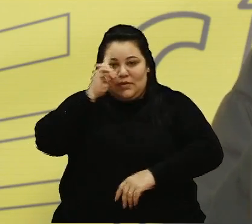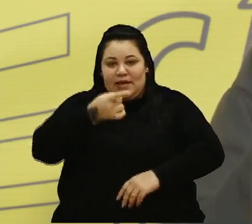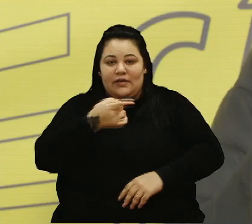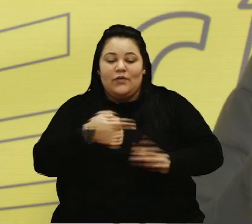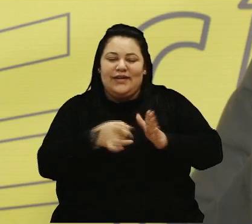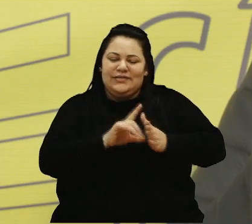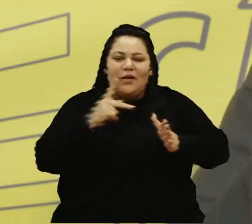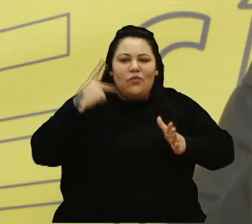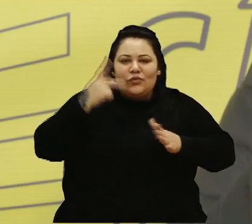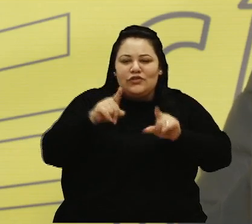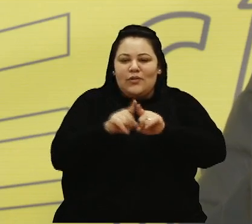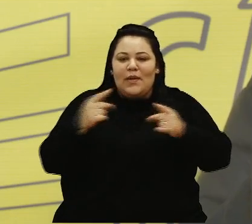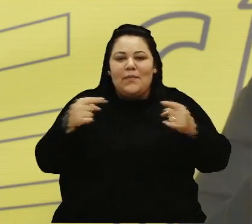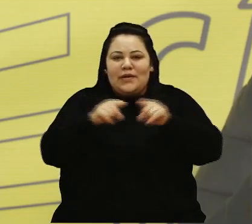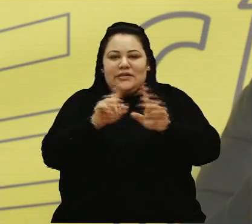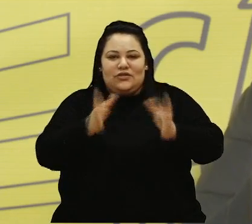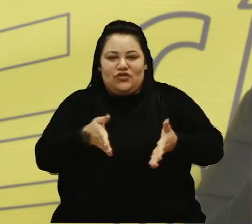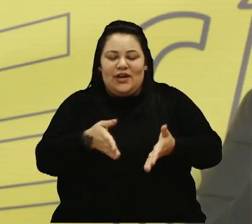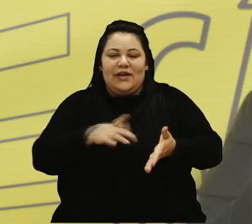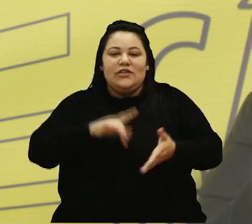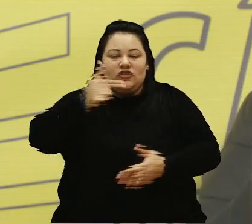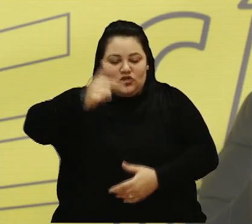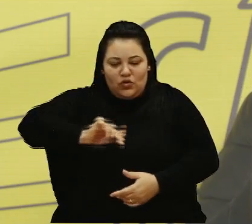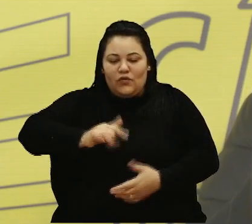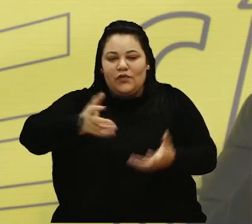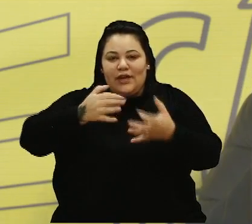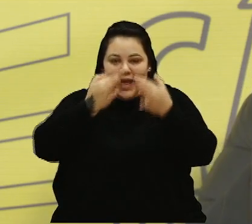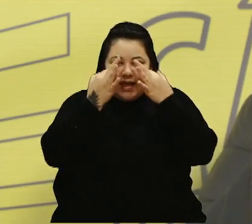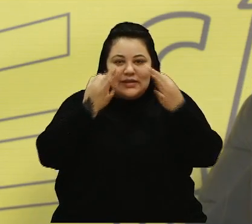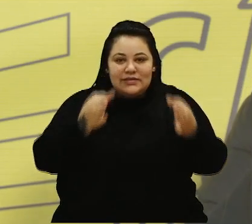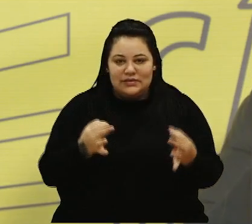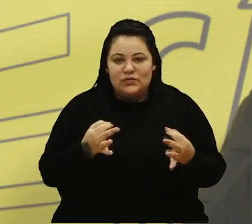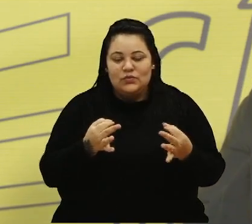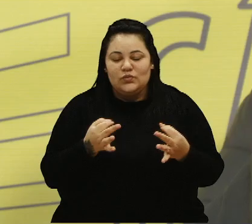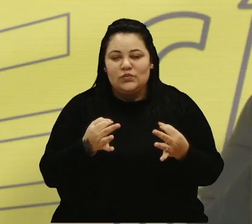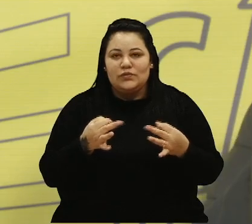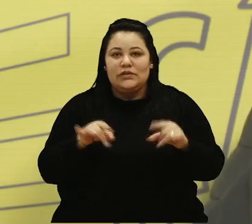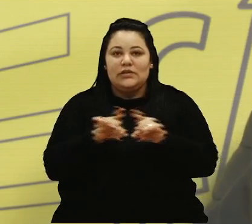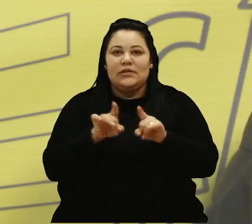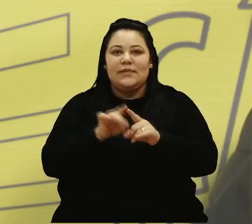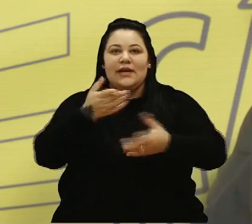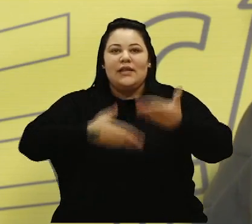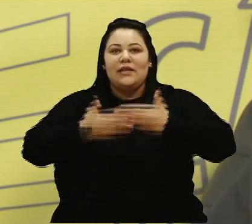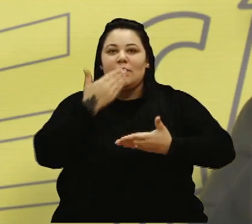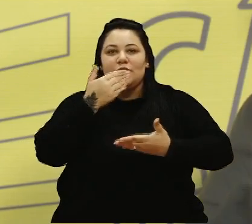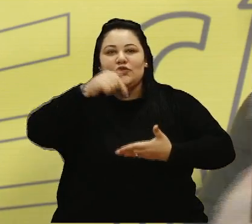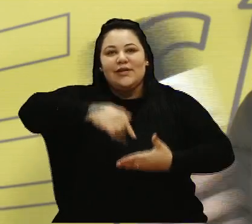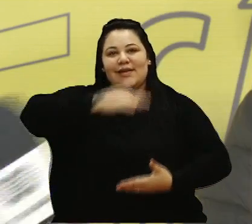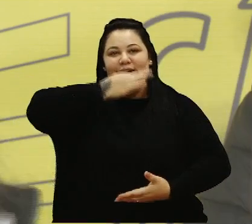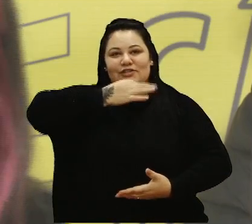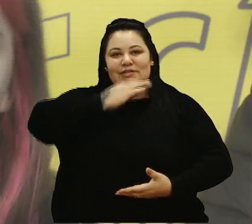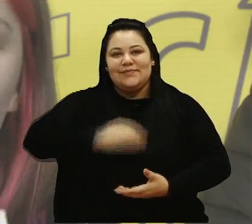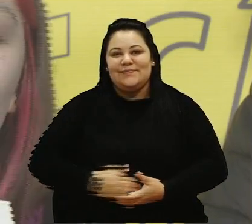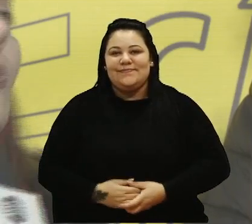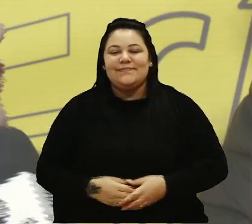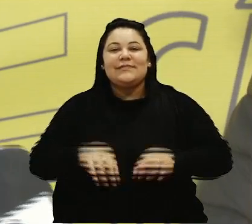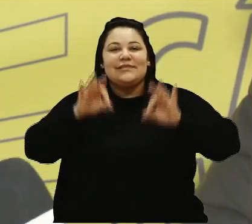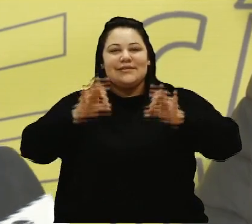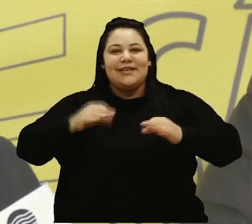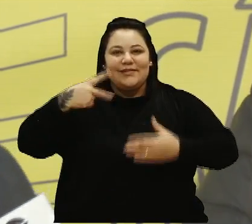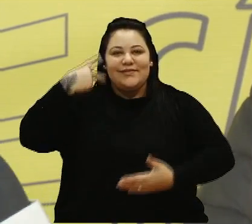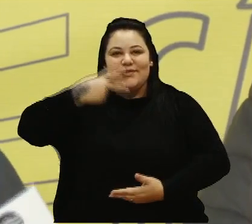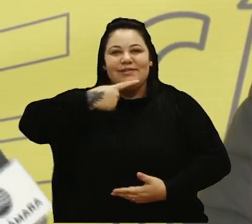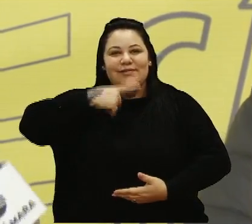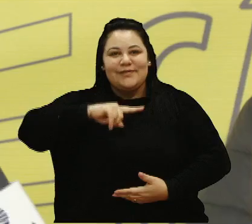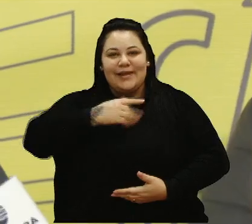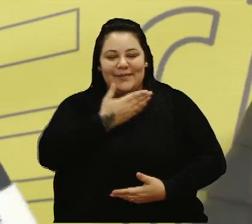parceiro, e, mais uma vez, dá atenção aqui e atende o nosso pedido em Caxias do Sul. Certo, vereador, muito